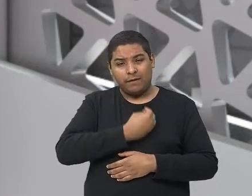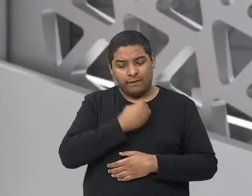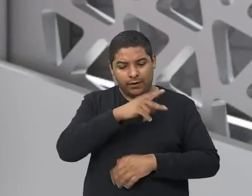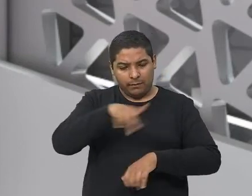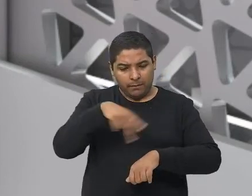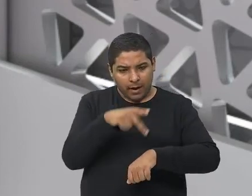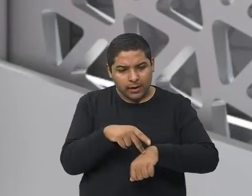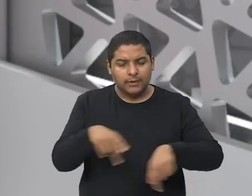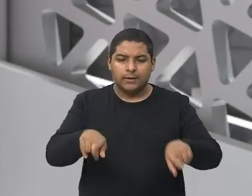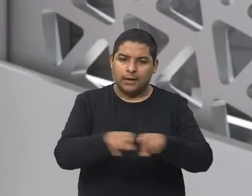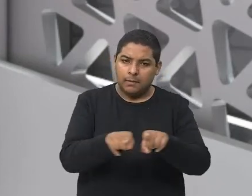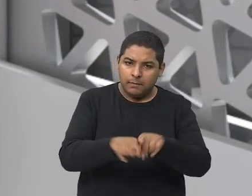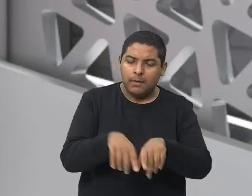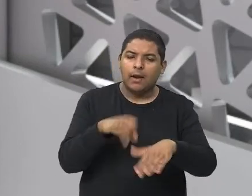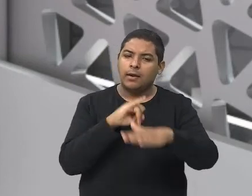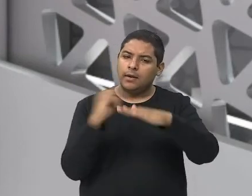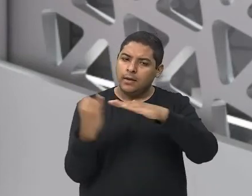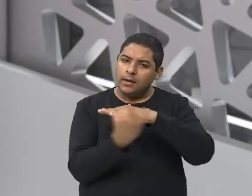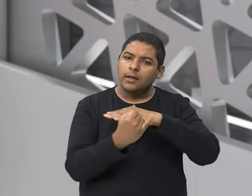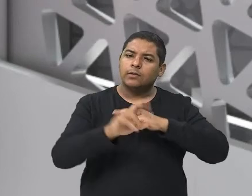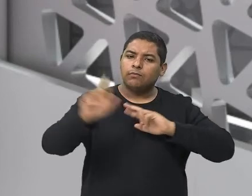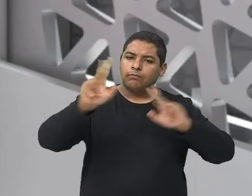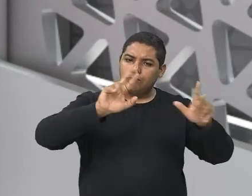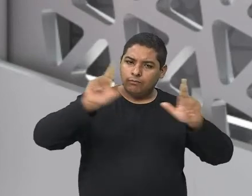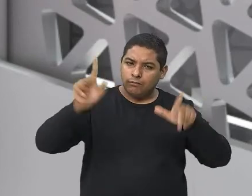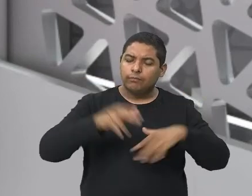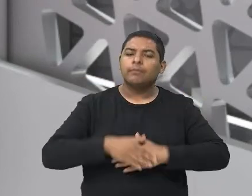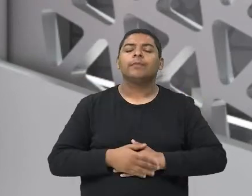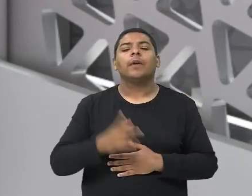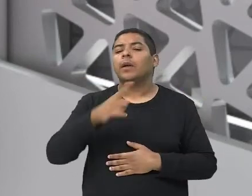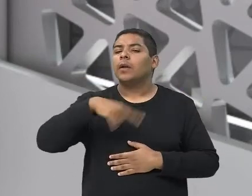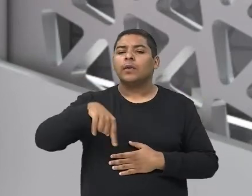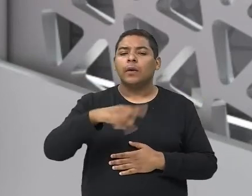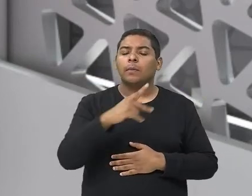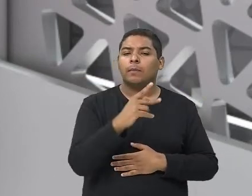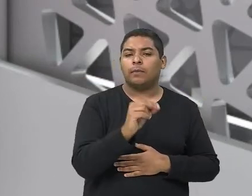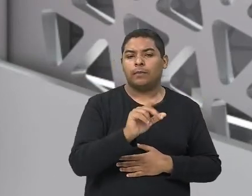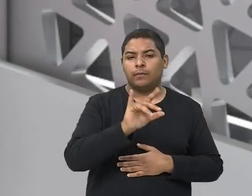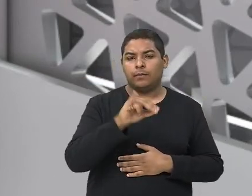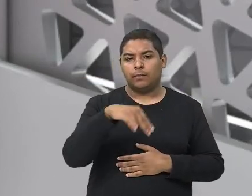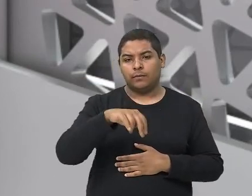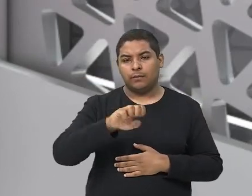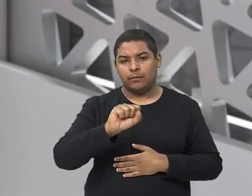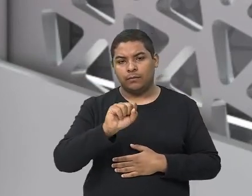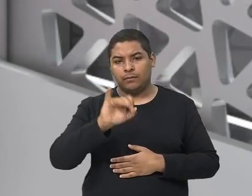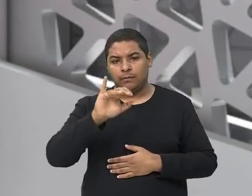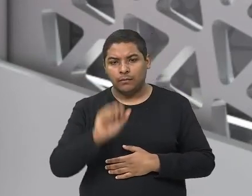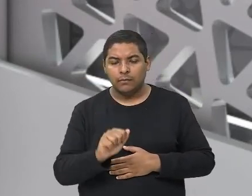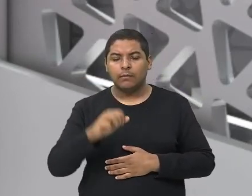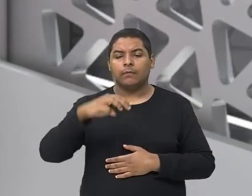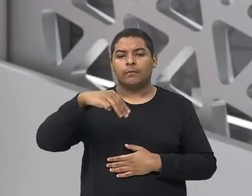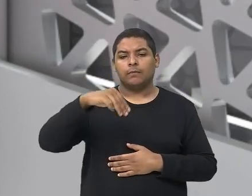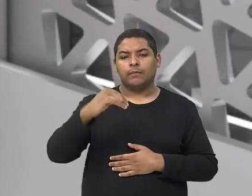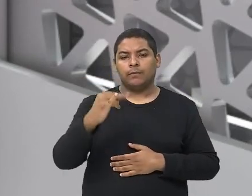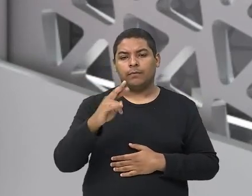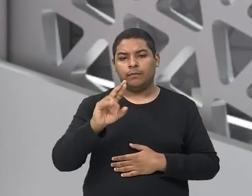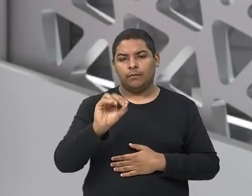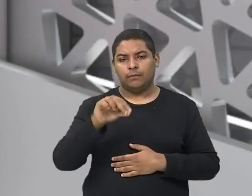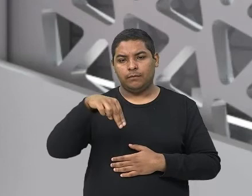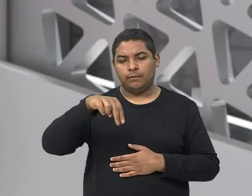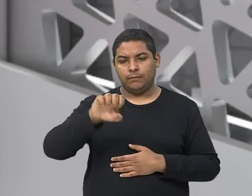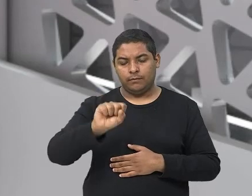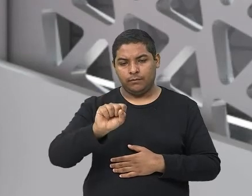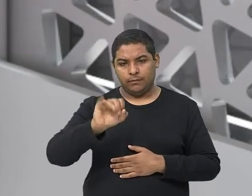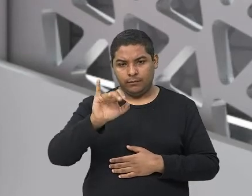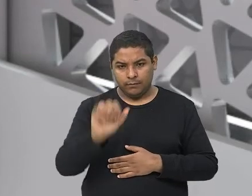países, nessas outras ilhas, né? Te verifica que a Polinésia, a Micronésia, a Melanésia, né, tem os